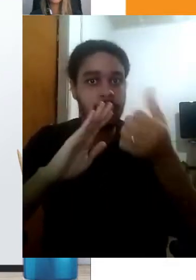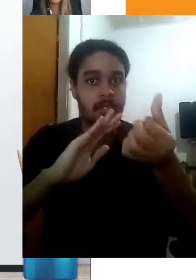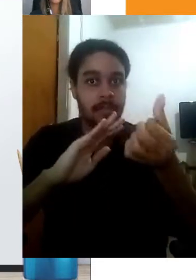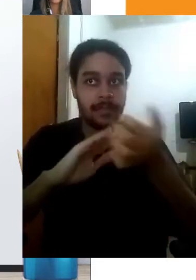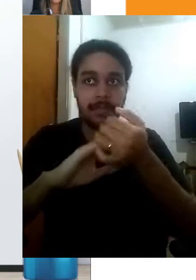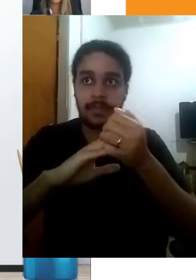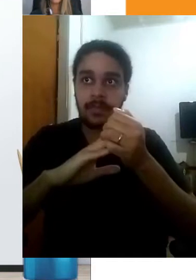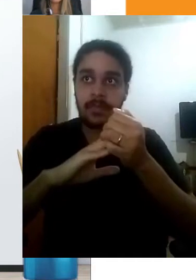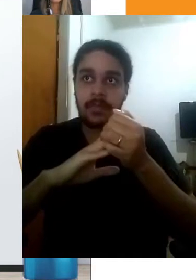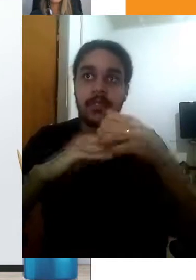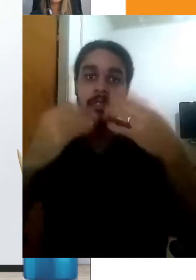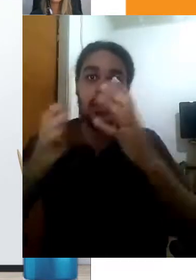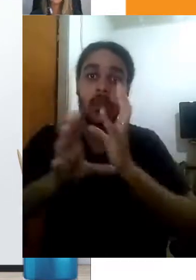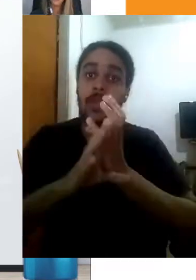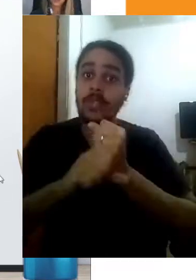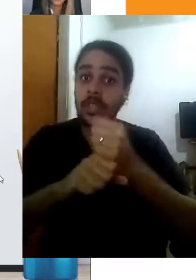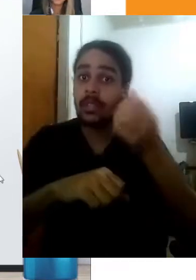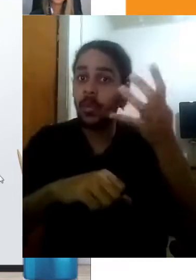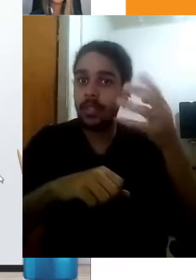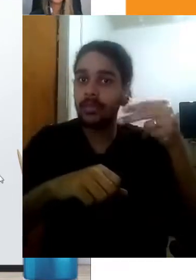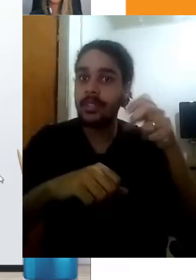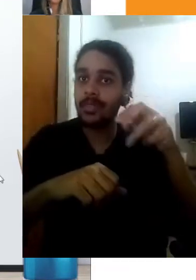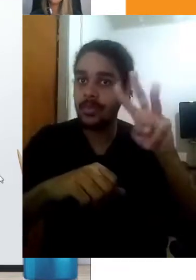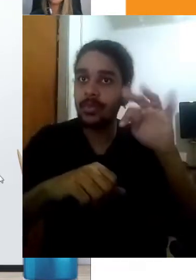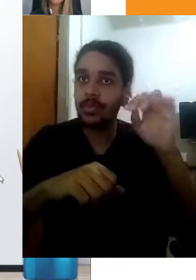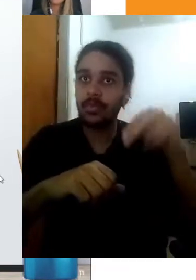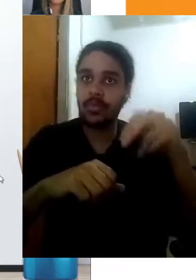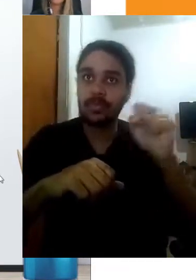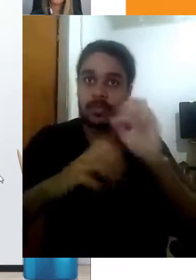menos 6. Logo, a força de atrito vale 4 newtons.